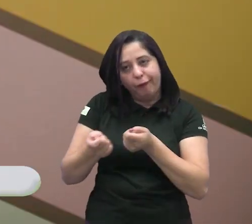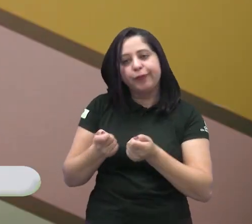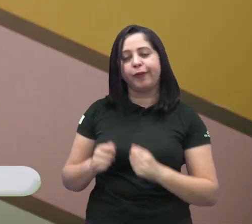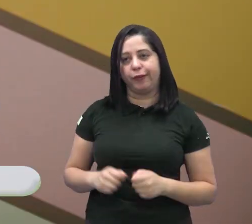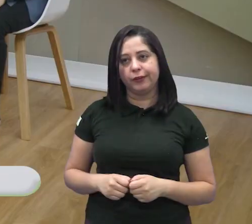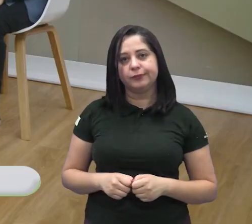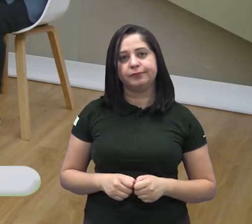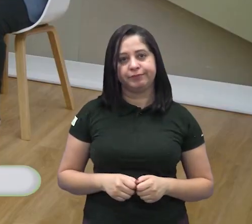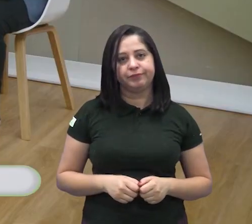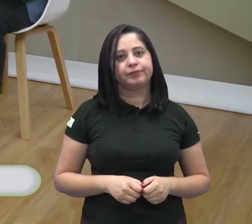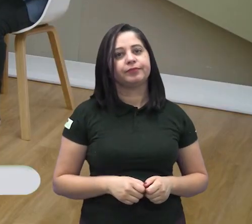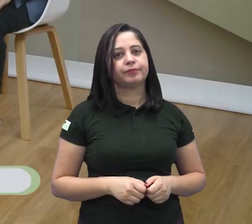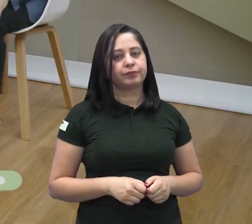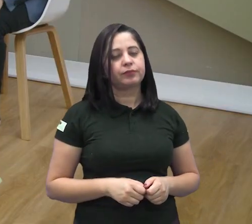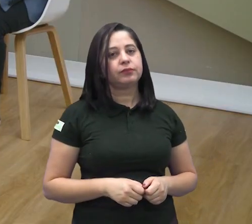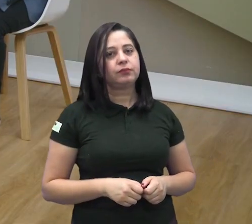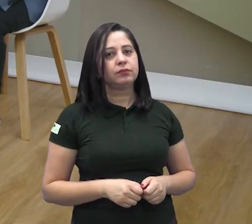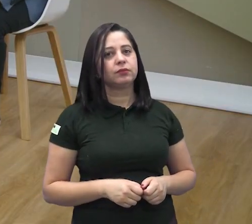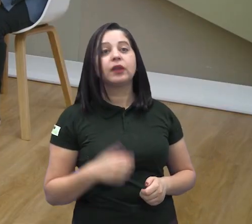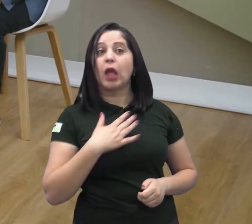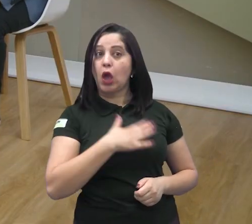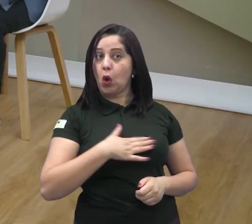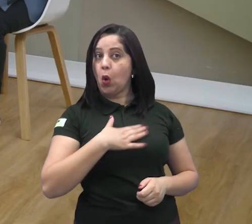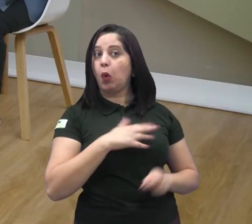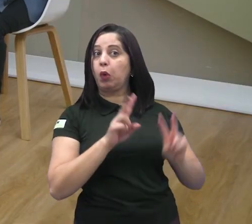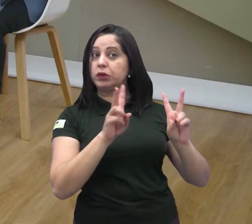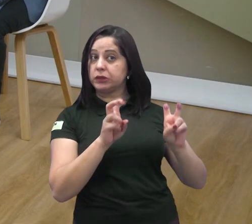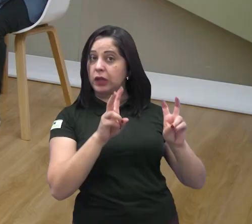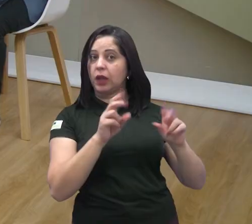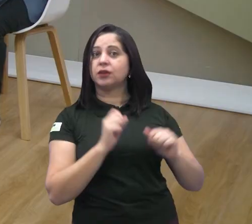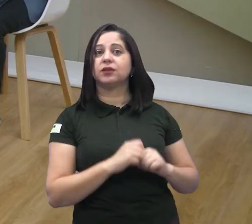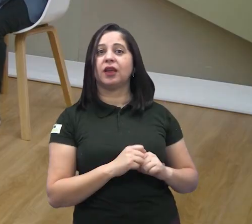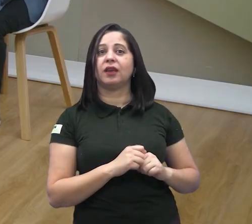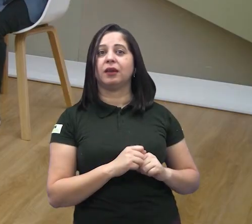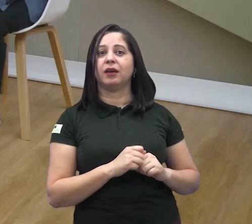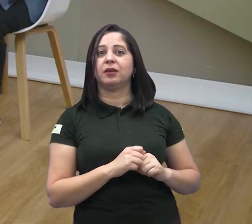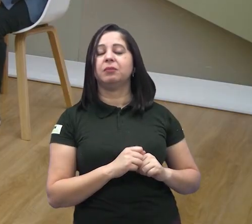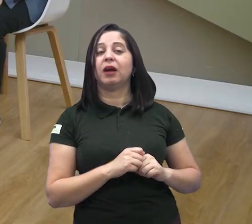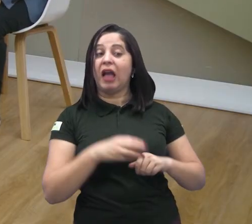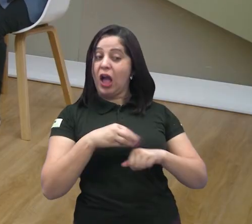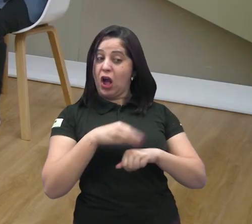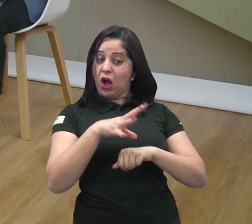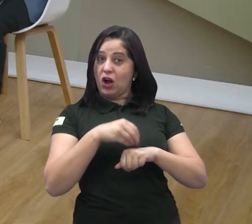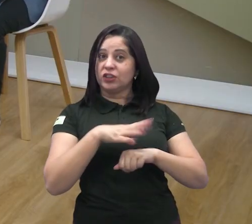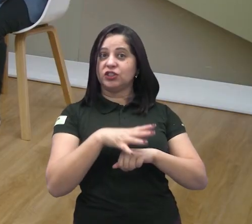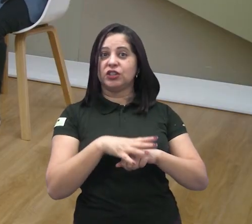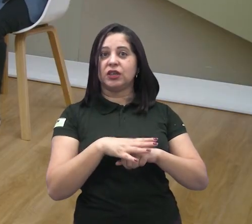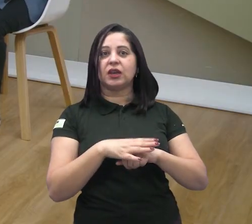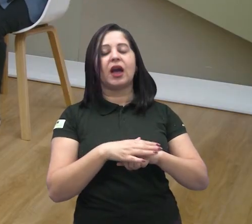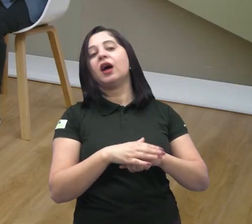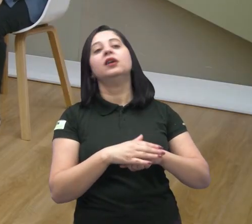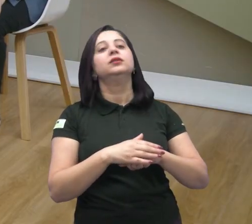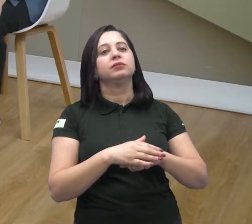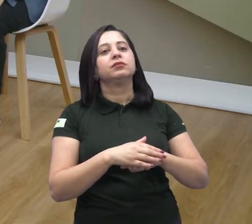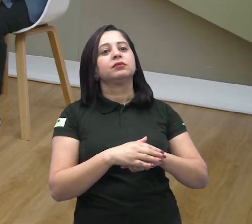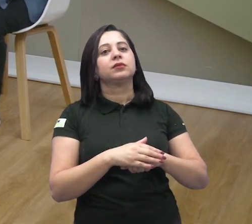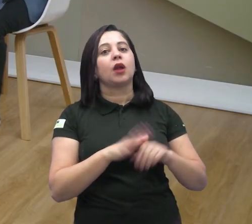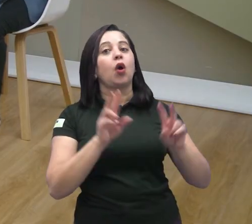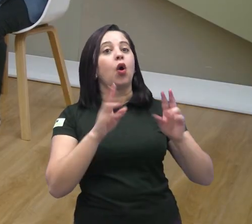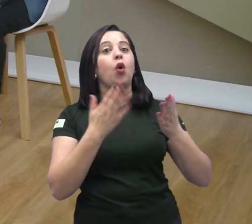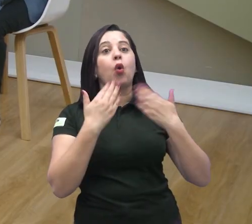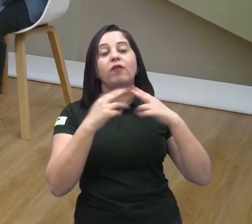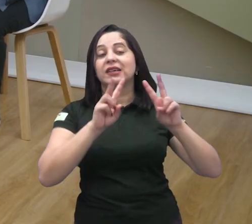tratamento e controle. É para a vida inteira. Vai tratar a vida toda, gente. Olha, tá certo. E gostei desse tema, hein? Vou sugerir aí para a produção, para um próximo programa, para a gente falar